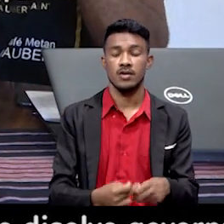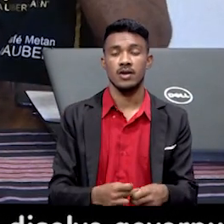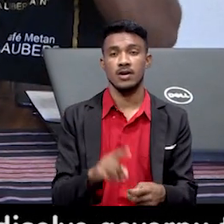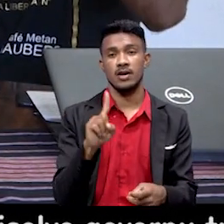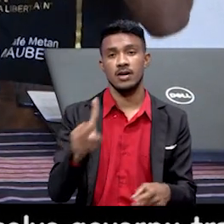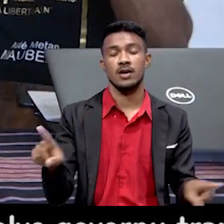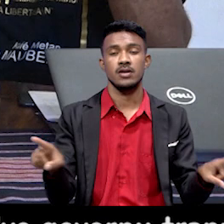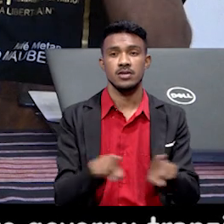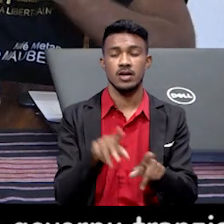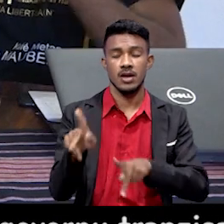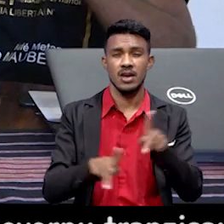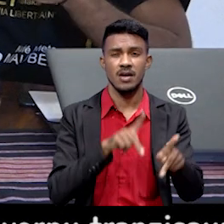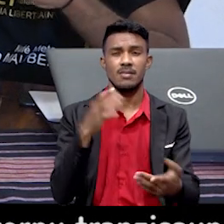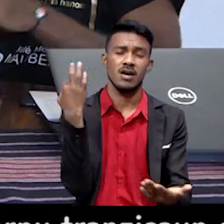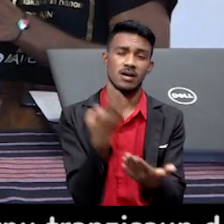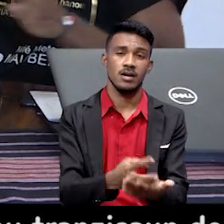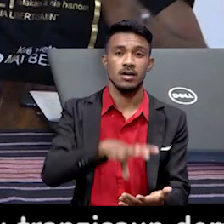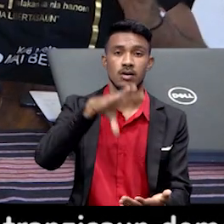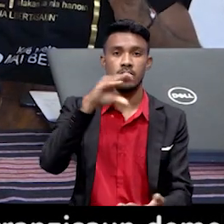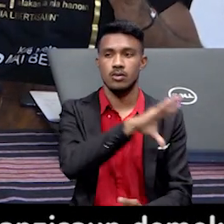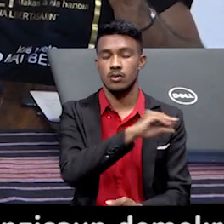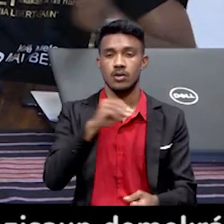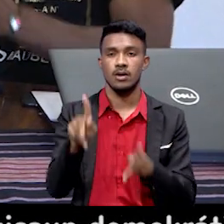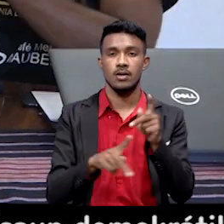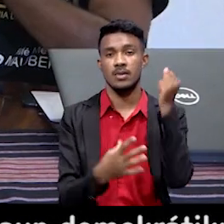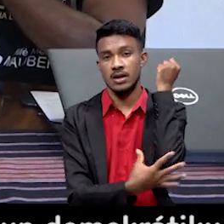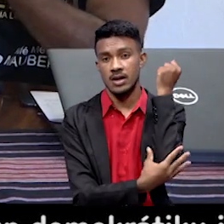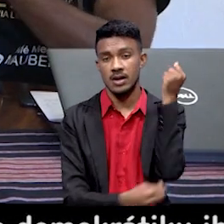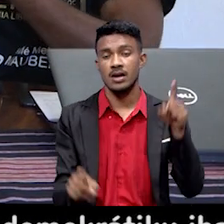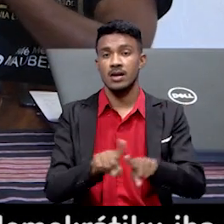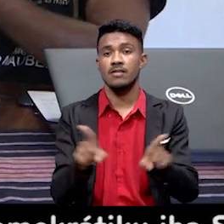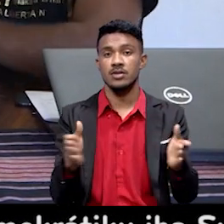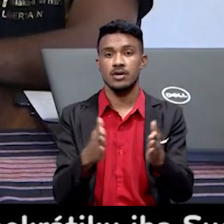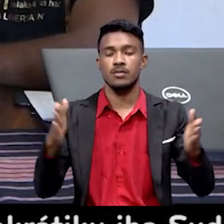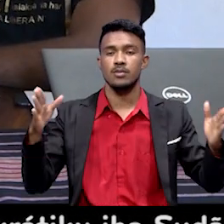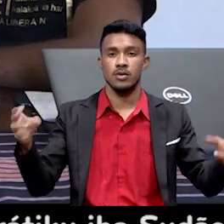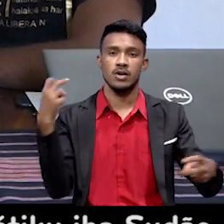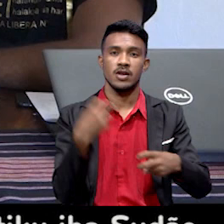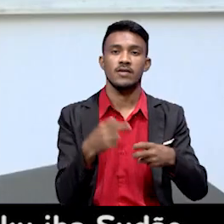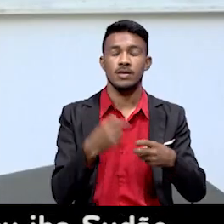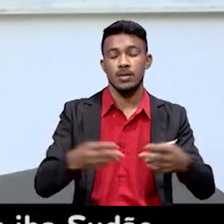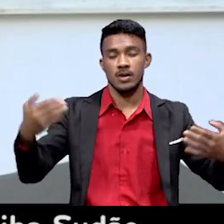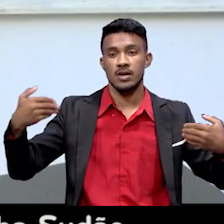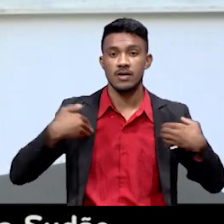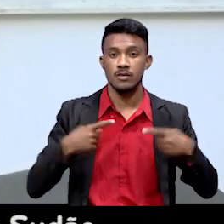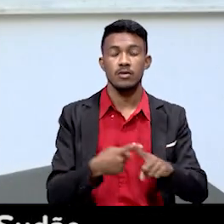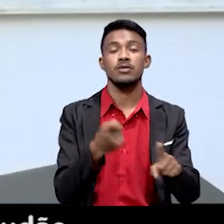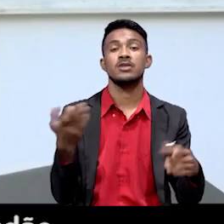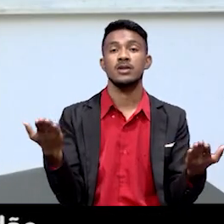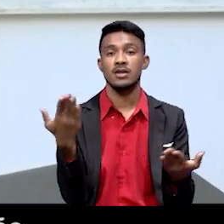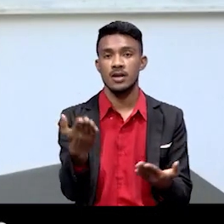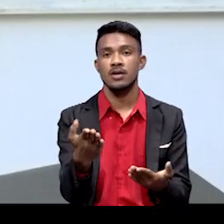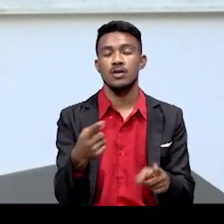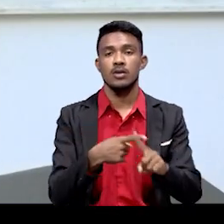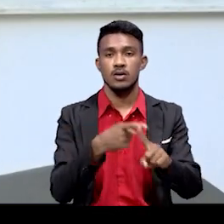entre ema riku ho ema kiak ne ia diferencia boa. Saira ma acontece, as consequências saira ma aconteceu e husi ne, husi